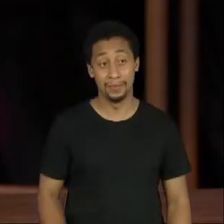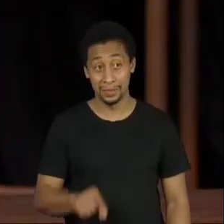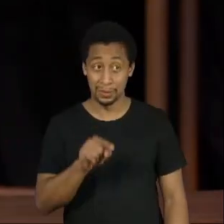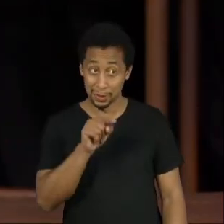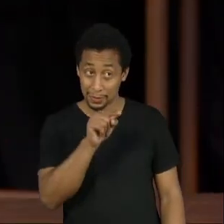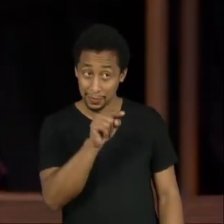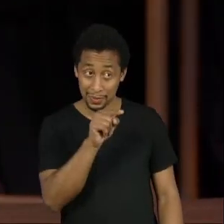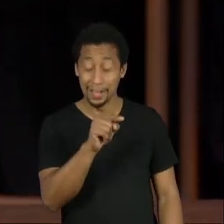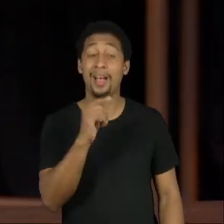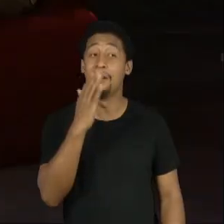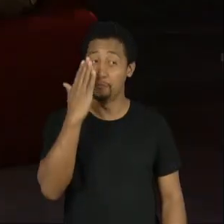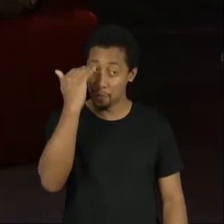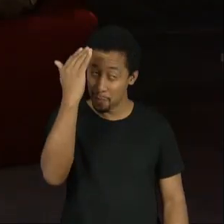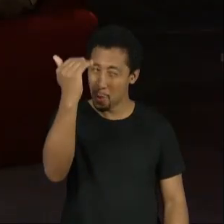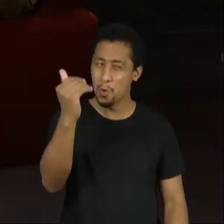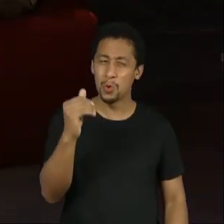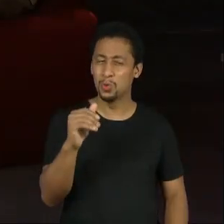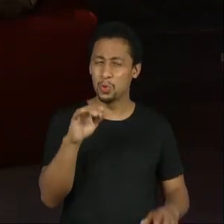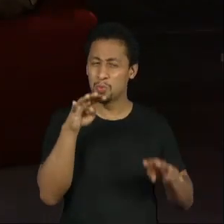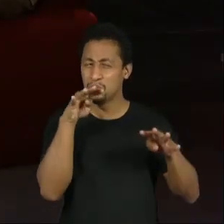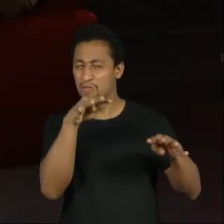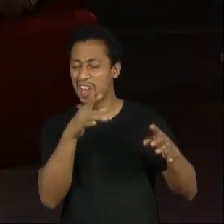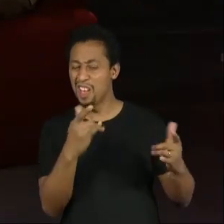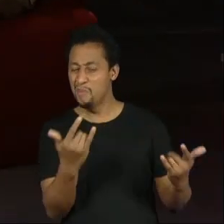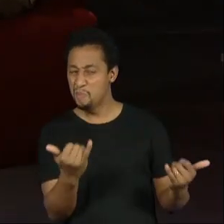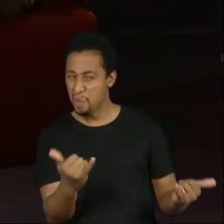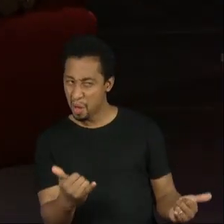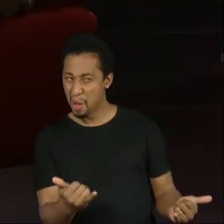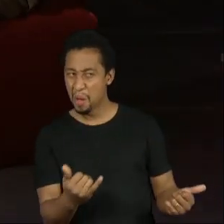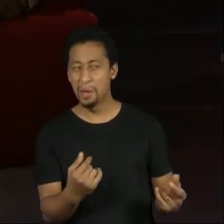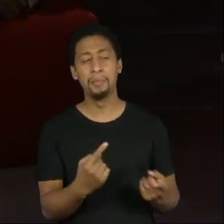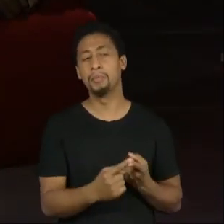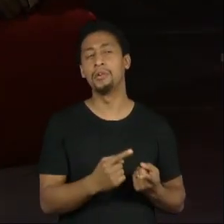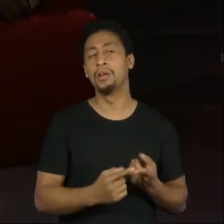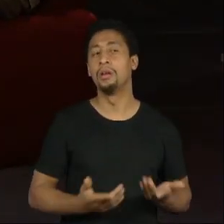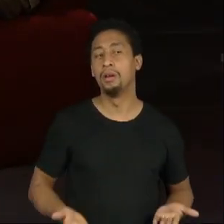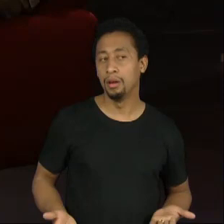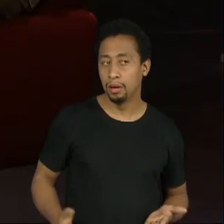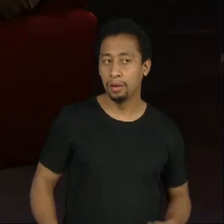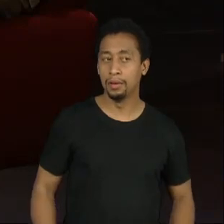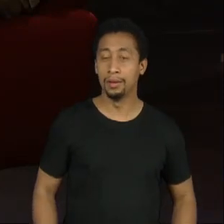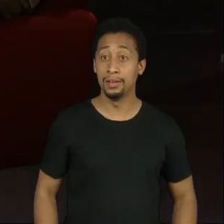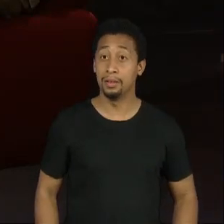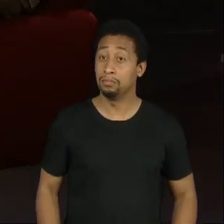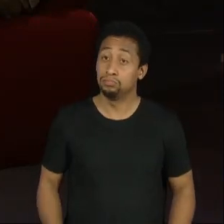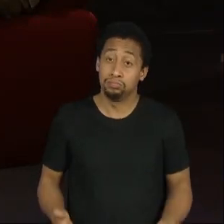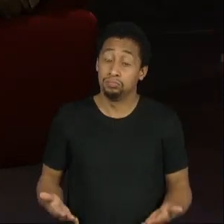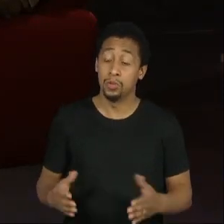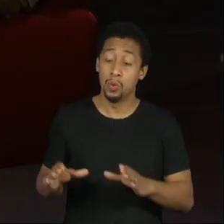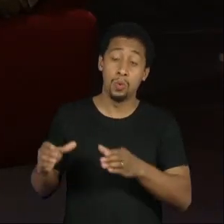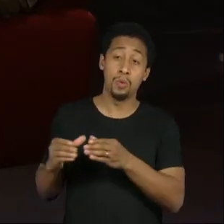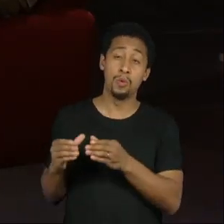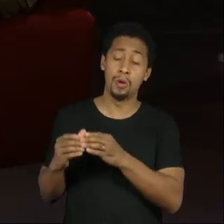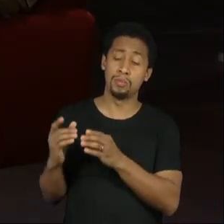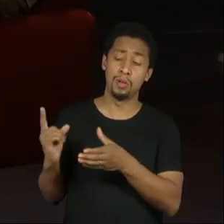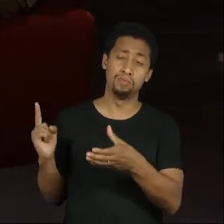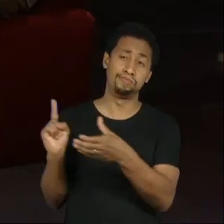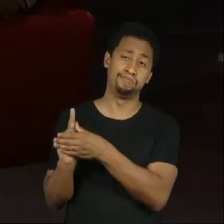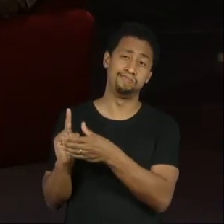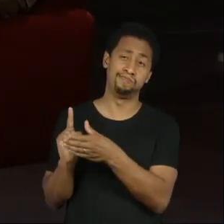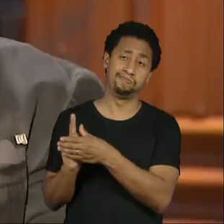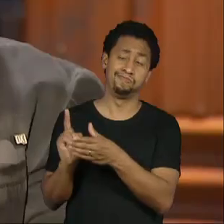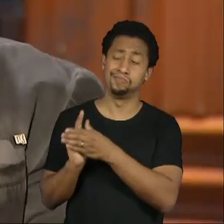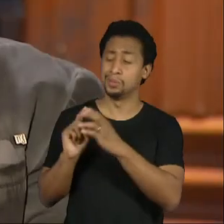e tem uma fama de bad boy porque é aquilo que as pessoas que eu andei o tipo de tema que eu